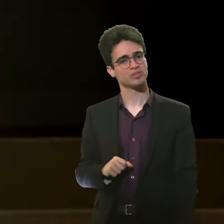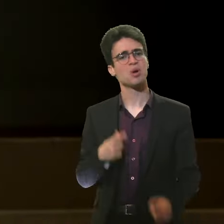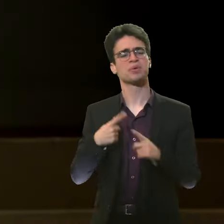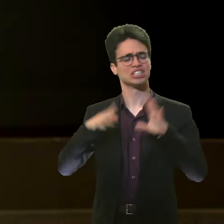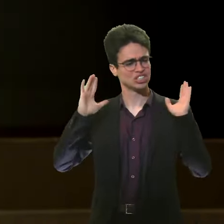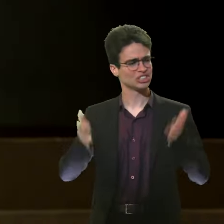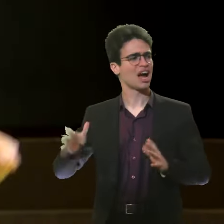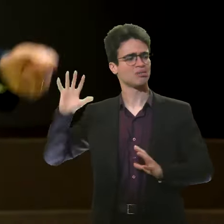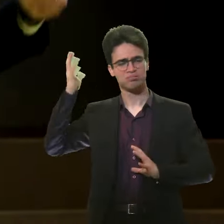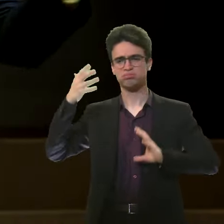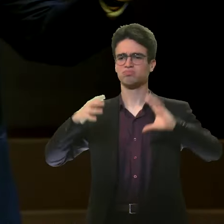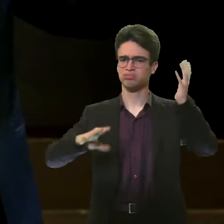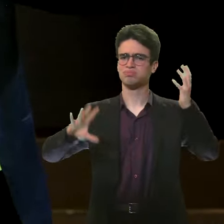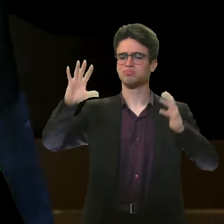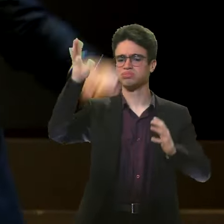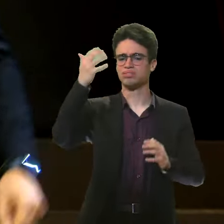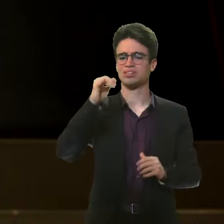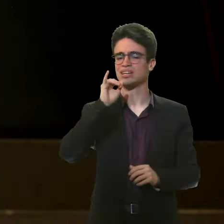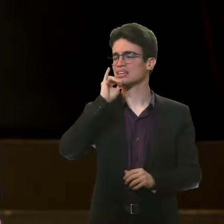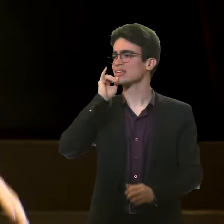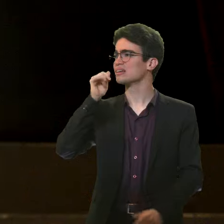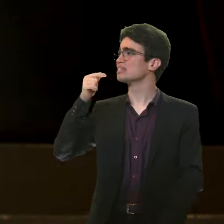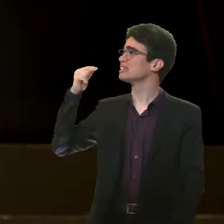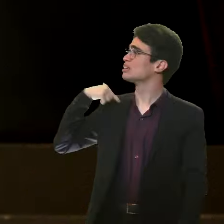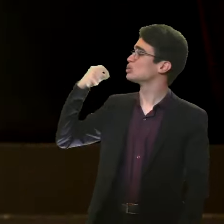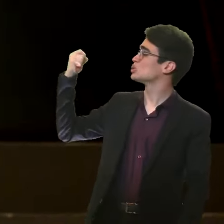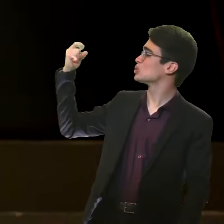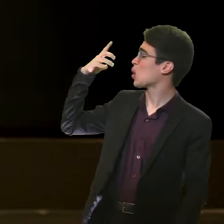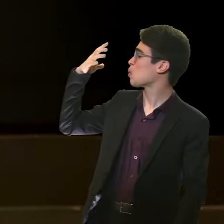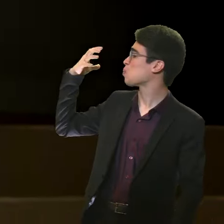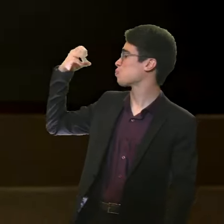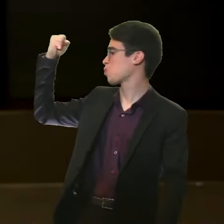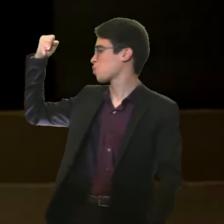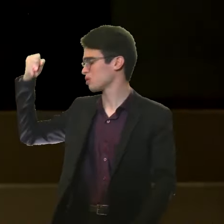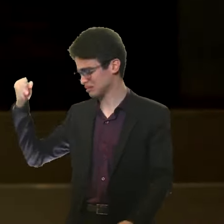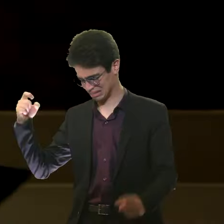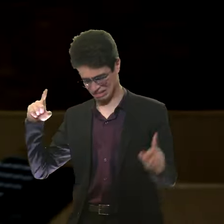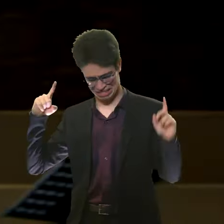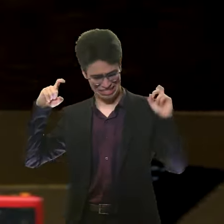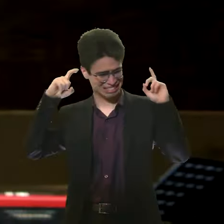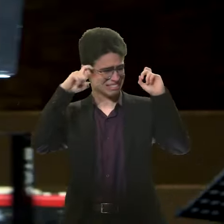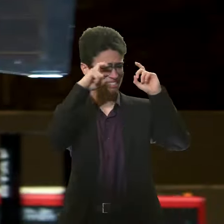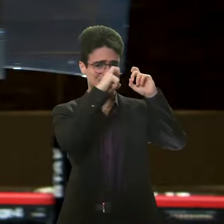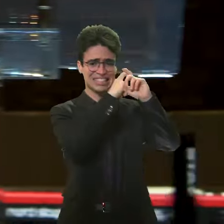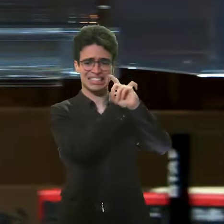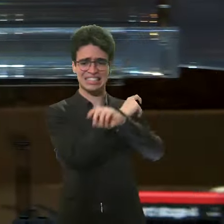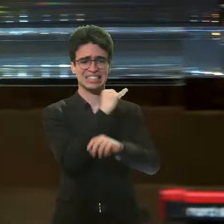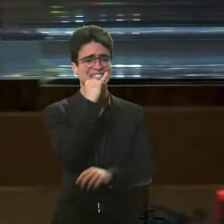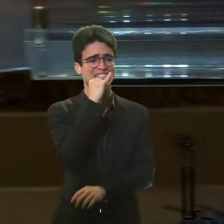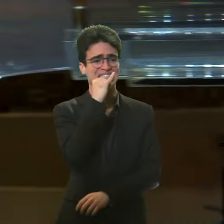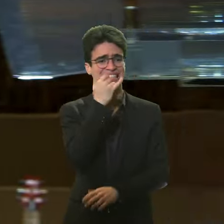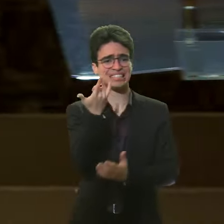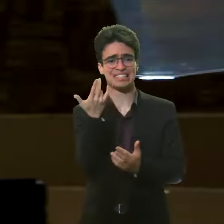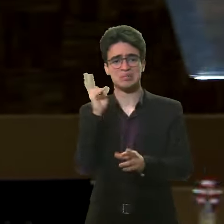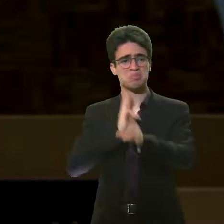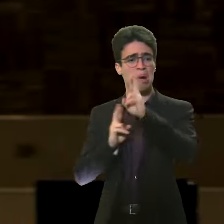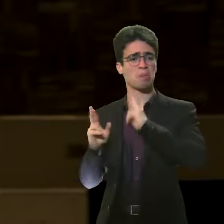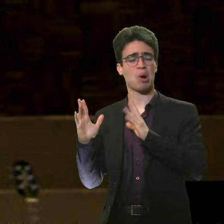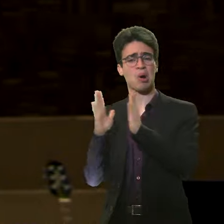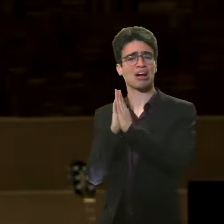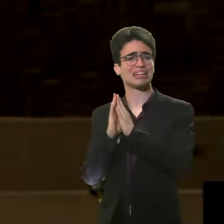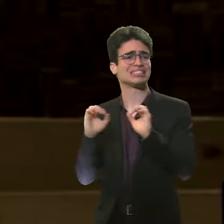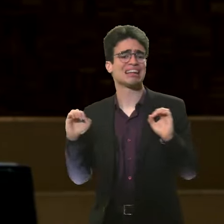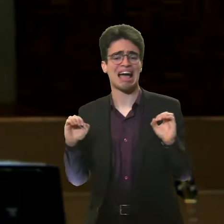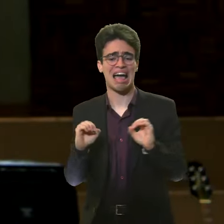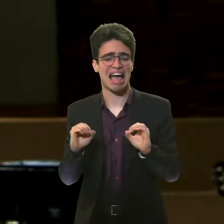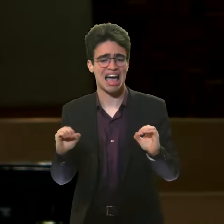já passou, onde você não via o sol brilhar? Quantos períodos você passou, onde as respostas de oração não vinham? Mas